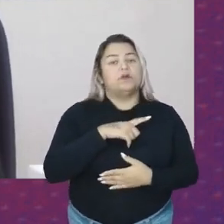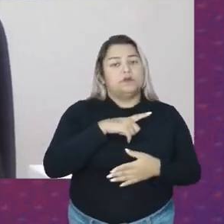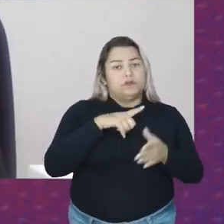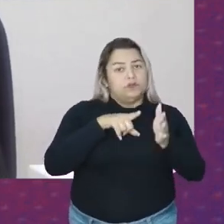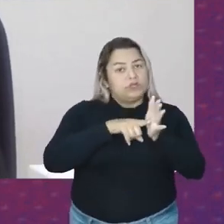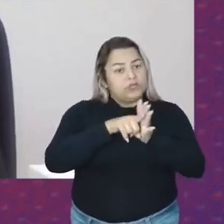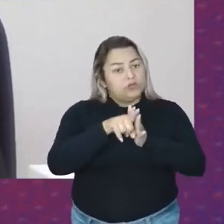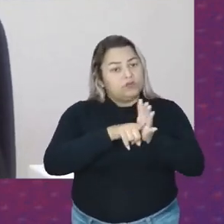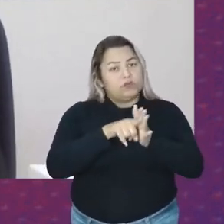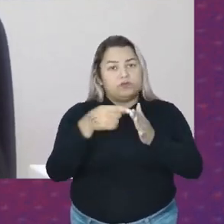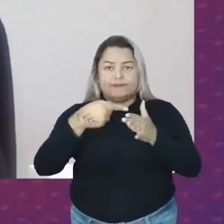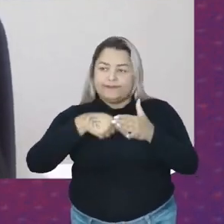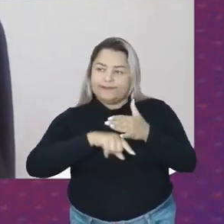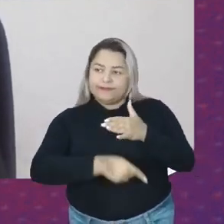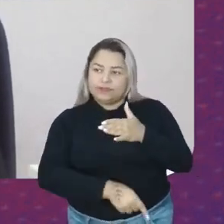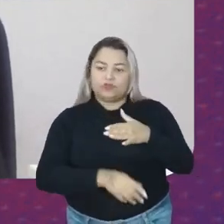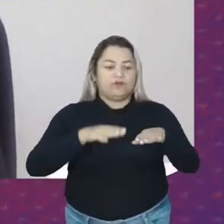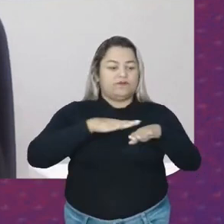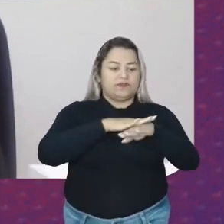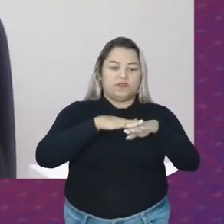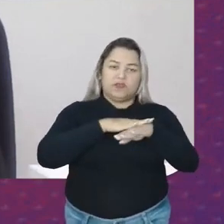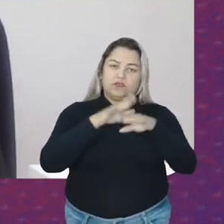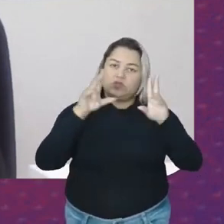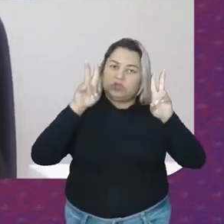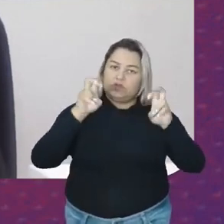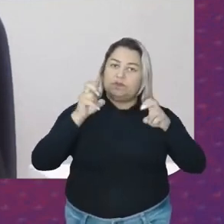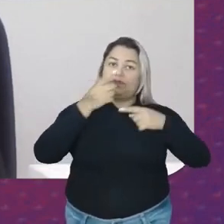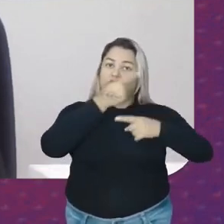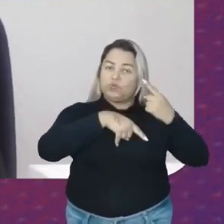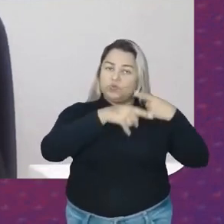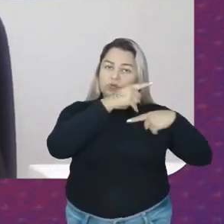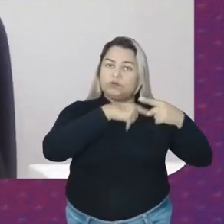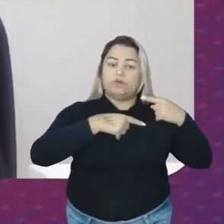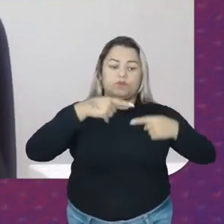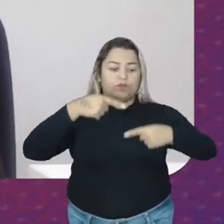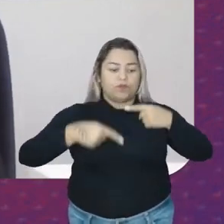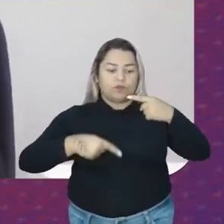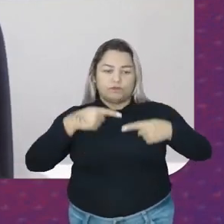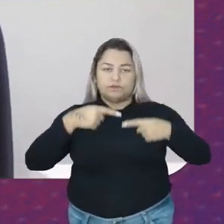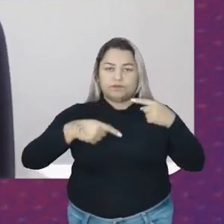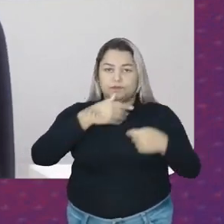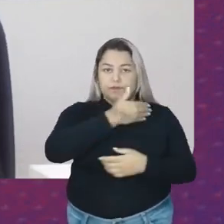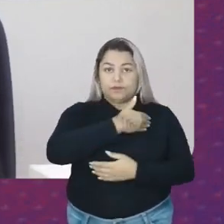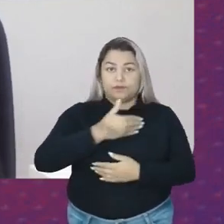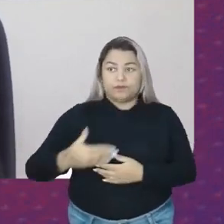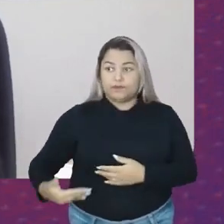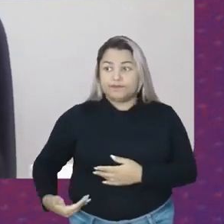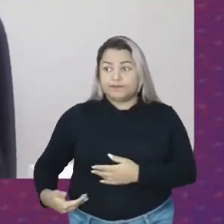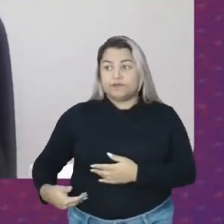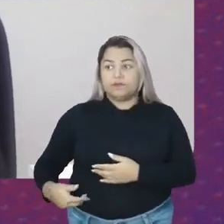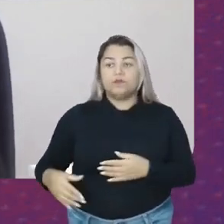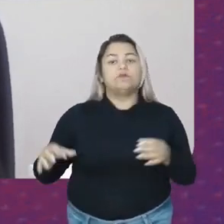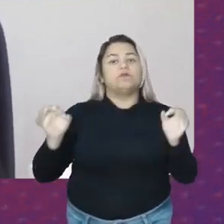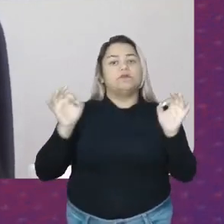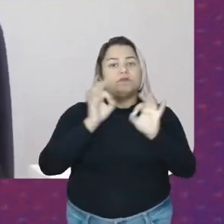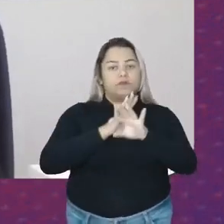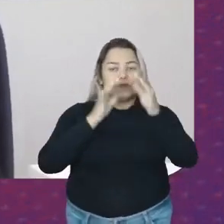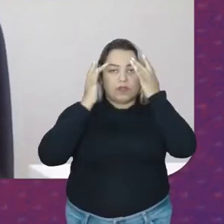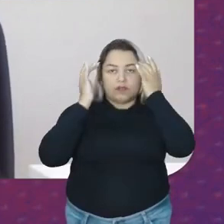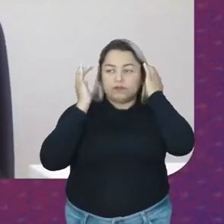intensidade aqui de conversar sobre essa construção das políticas públicas, né? A gente estava aí